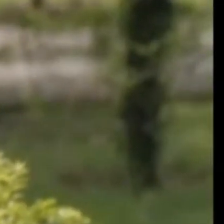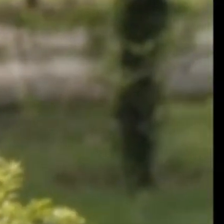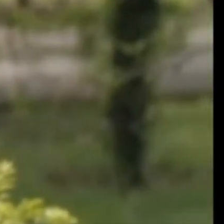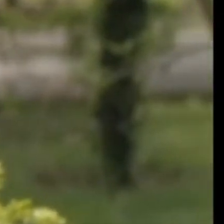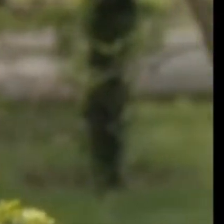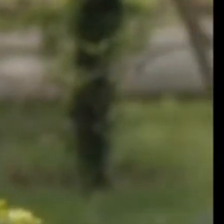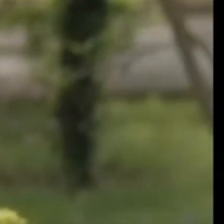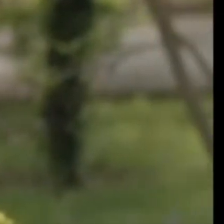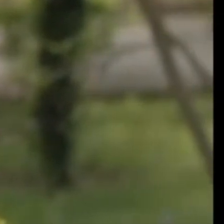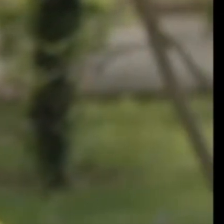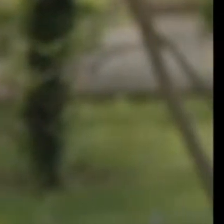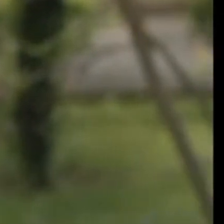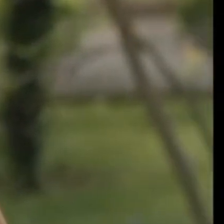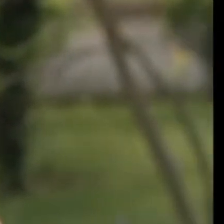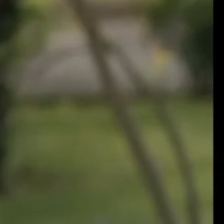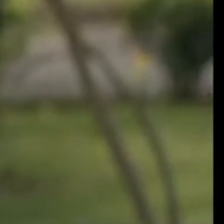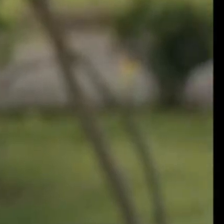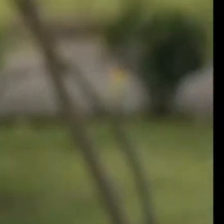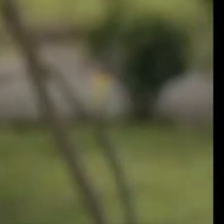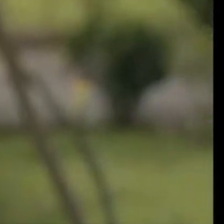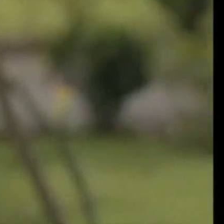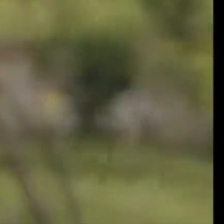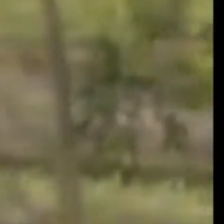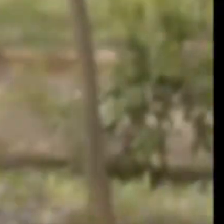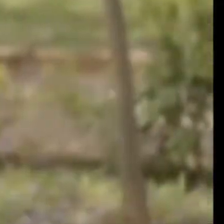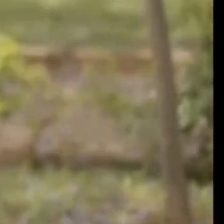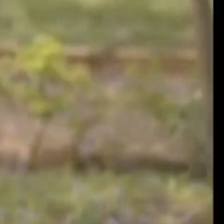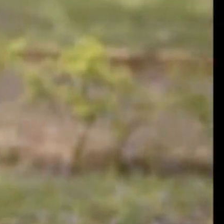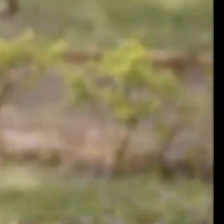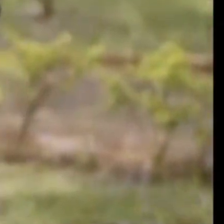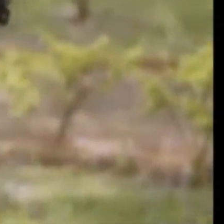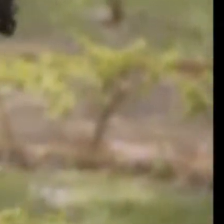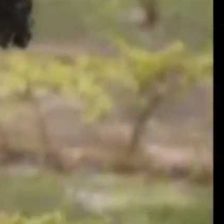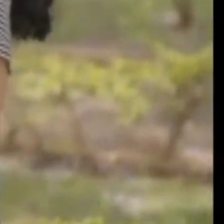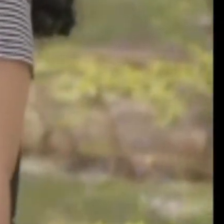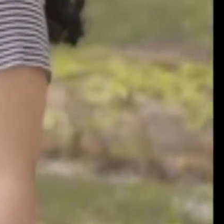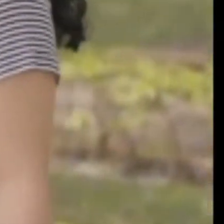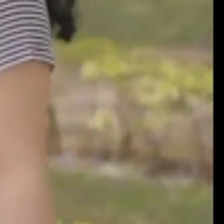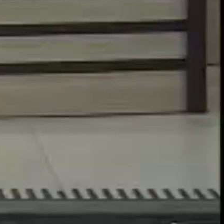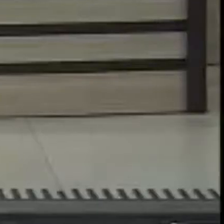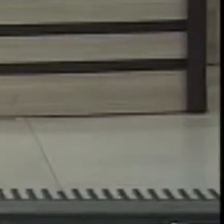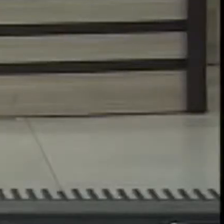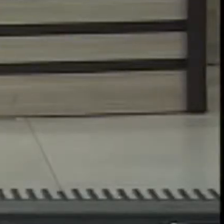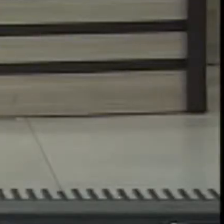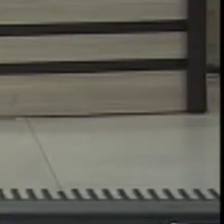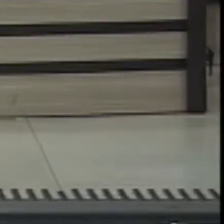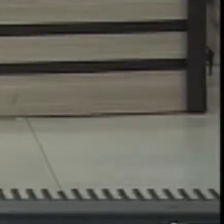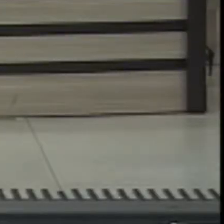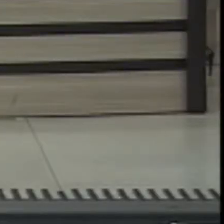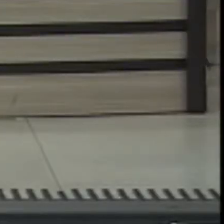Eu entendi. O problema não sou eu. Somos vítimas e não culpados.